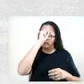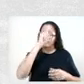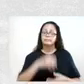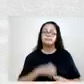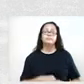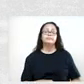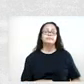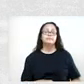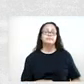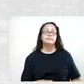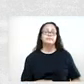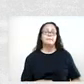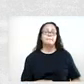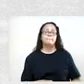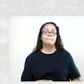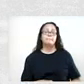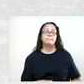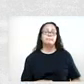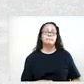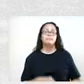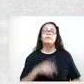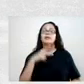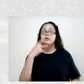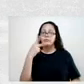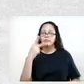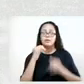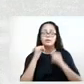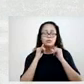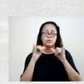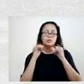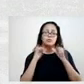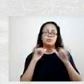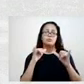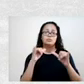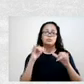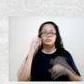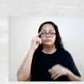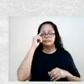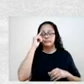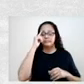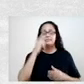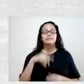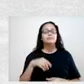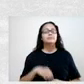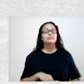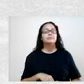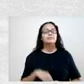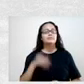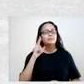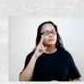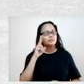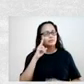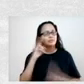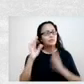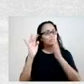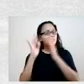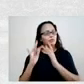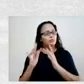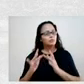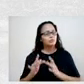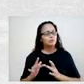é? Pessoal, voltando a falar sobre esse assunto, né? Só reforçando, observe o detalhe,